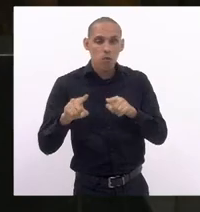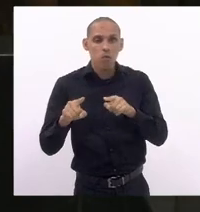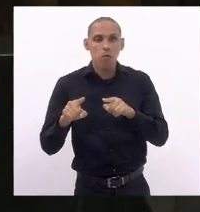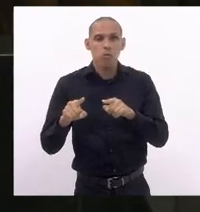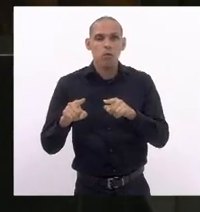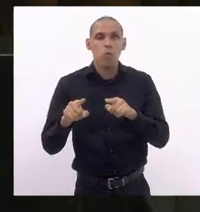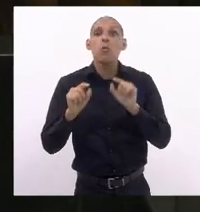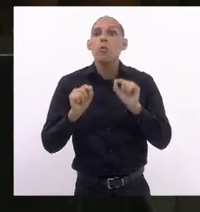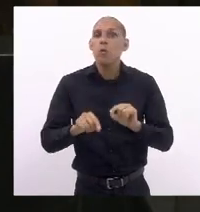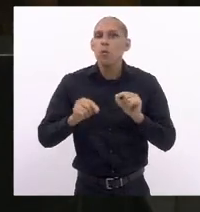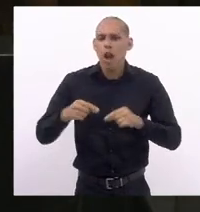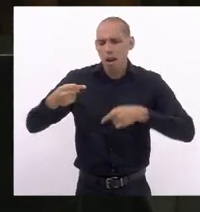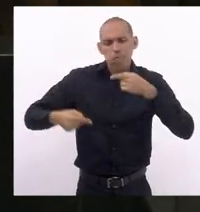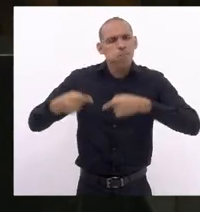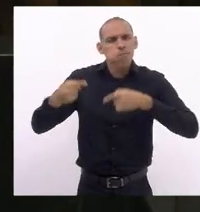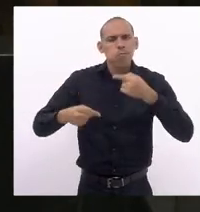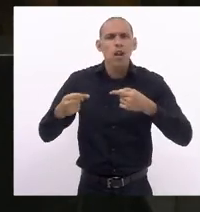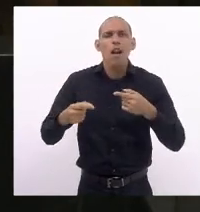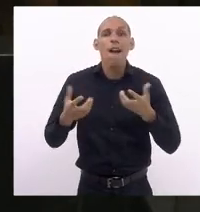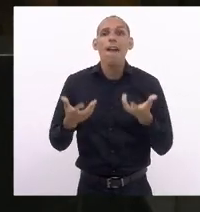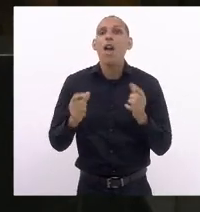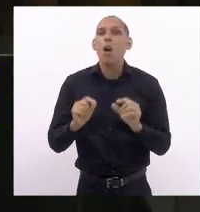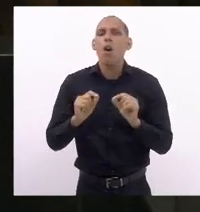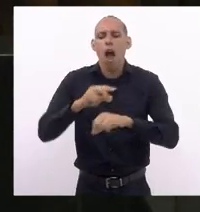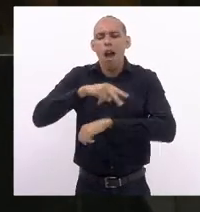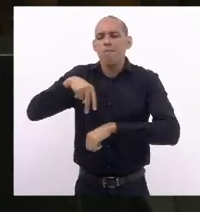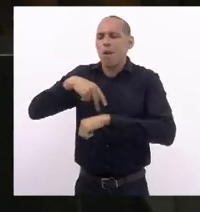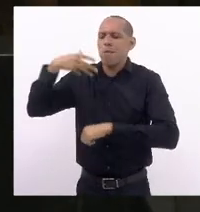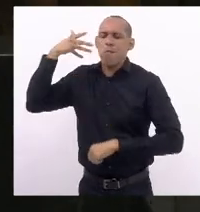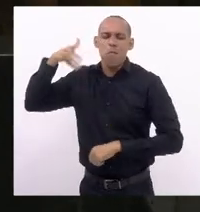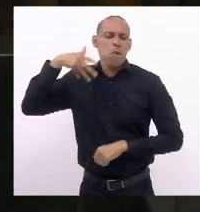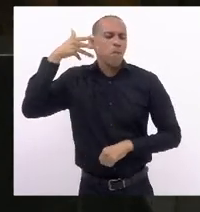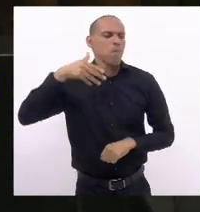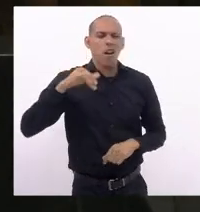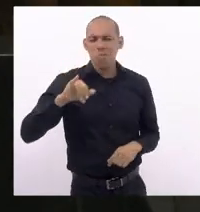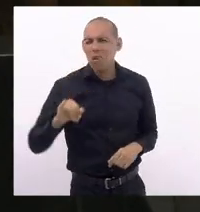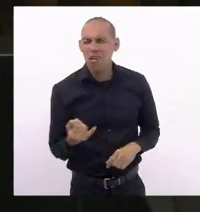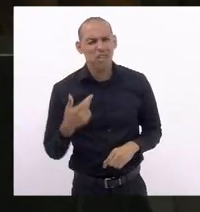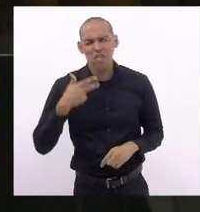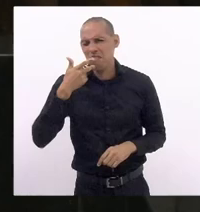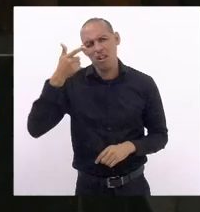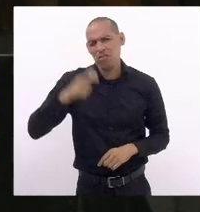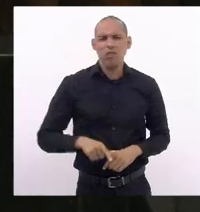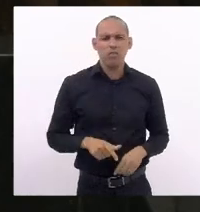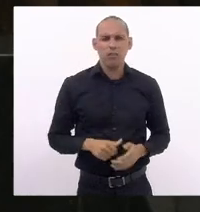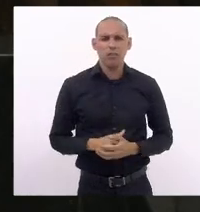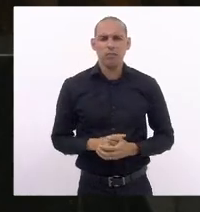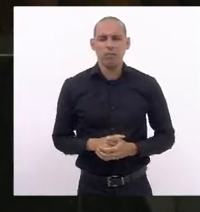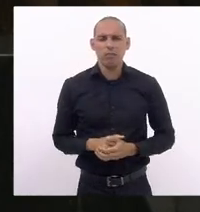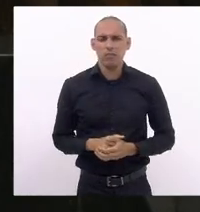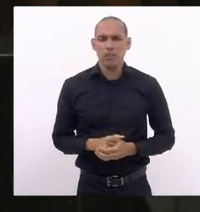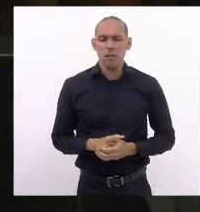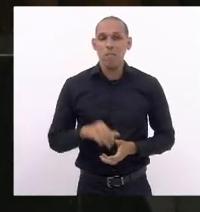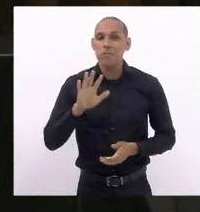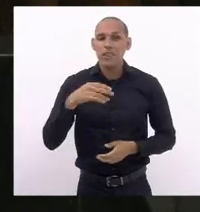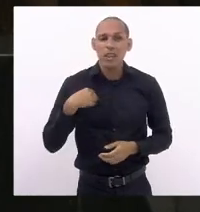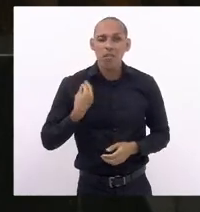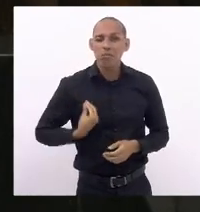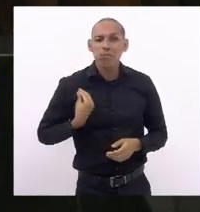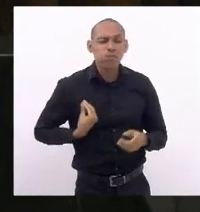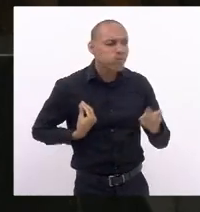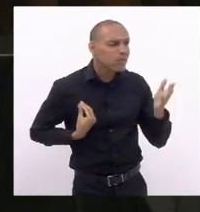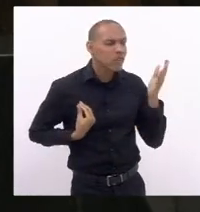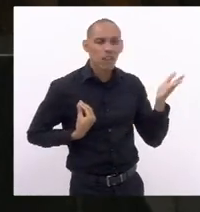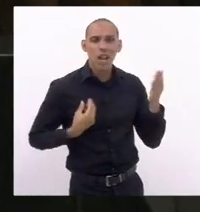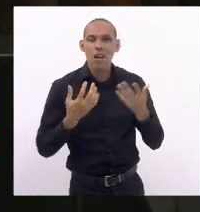tentar fazer da miséria humana o seu palanque eleitoral. E falo e repito, o tempo inteiro fazem isso. Mas o que vivenciei em Petrópolis,